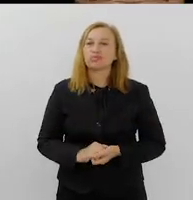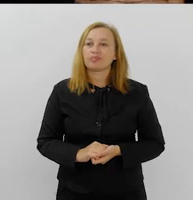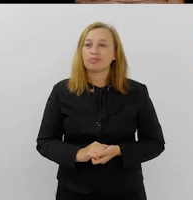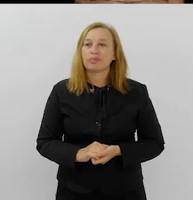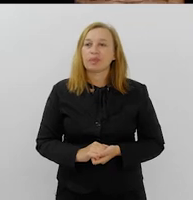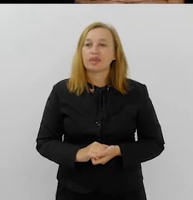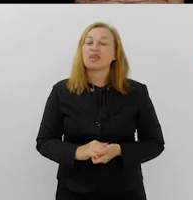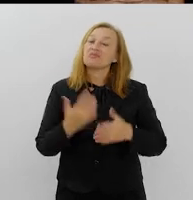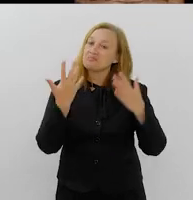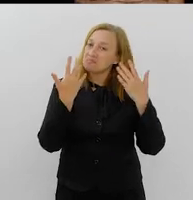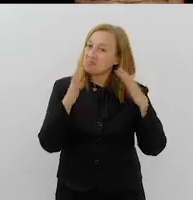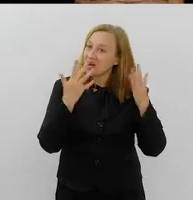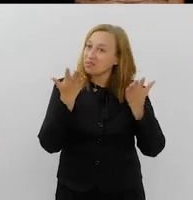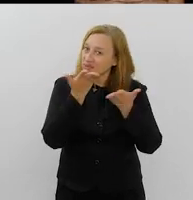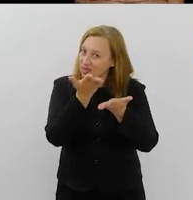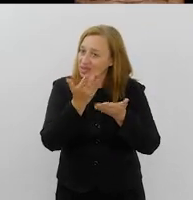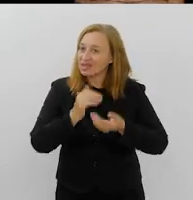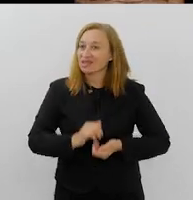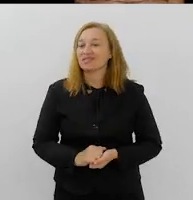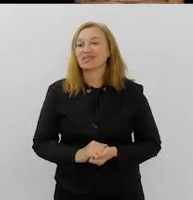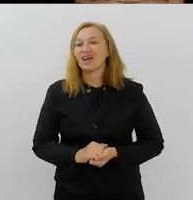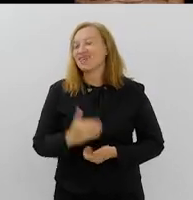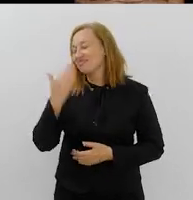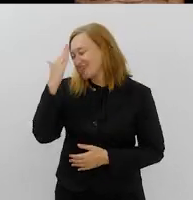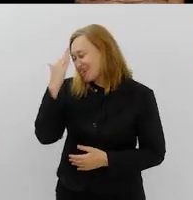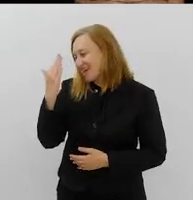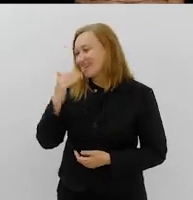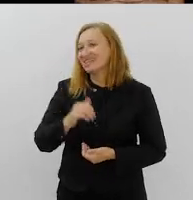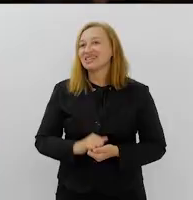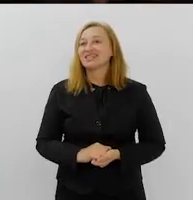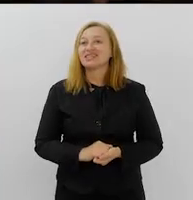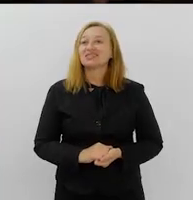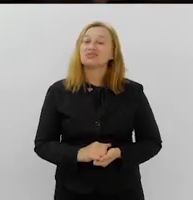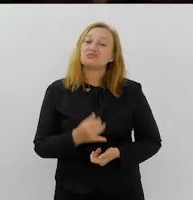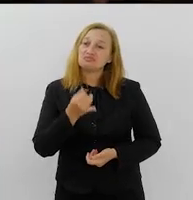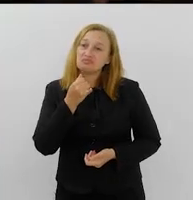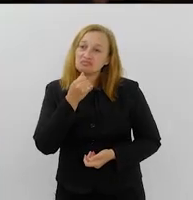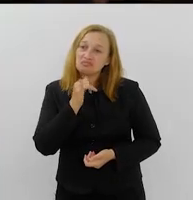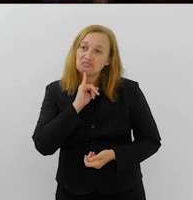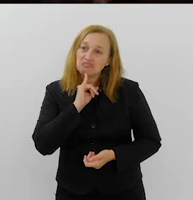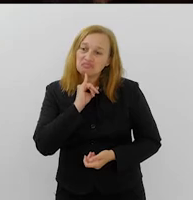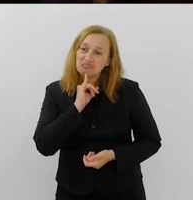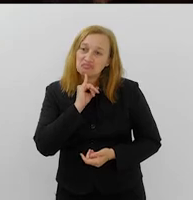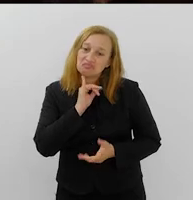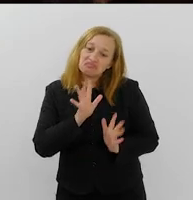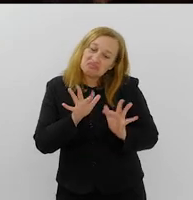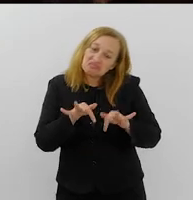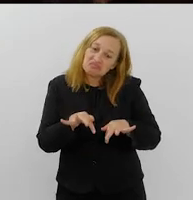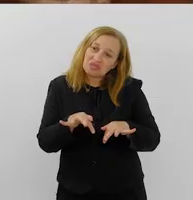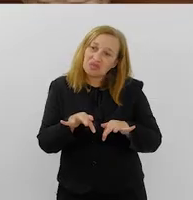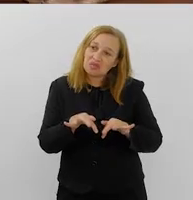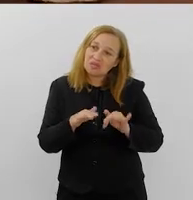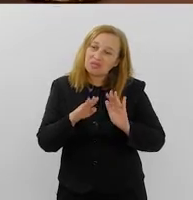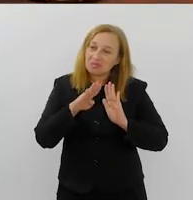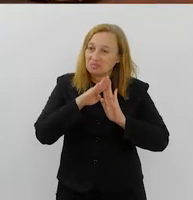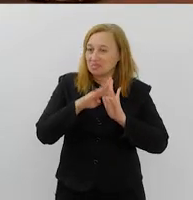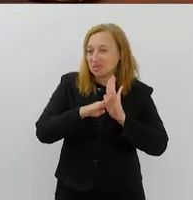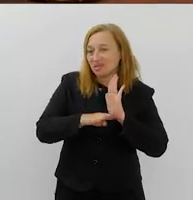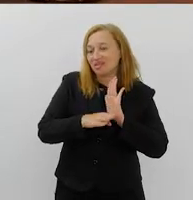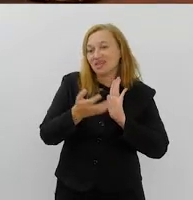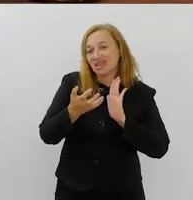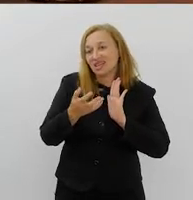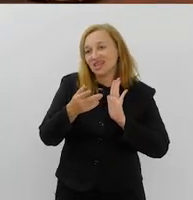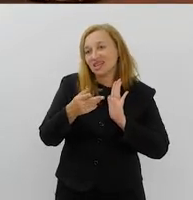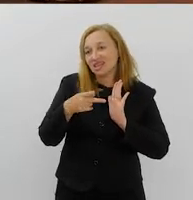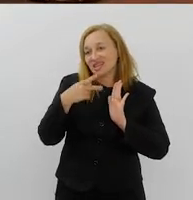cenário totalmente. E eu parabenizo você por isso. Ah, obrigado. Infelizmente, está chegando no finalzinho.